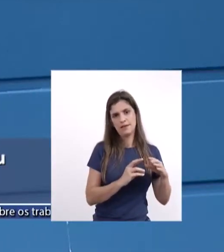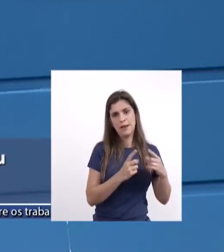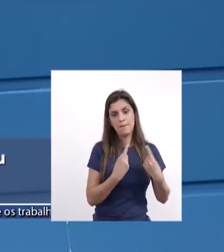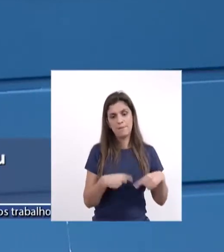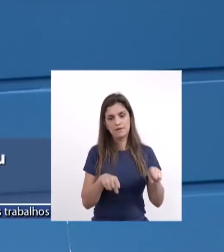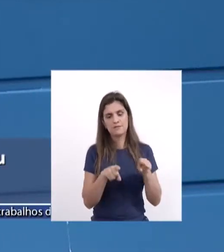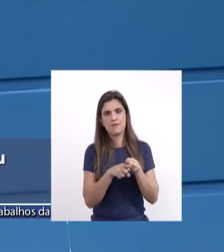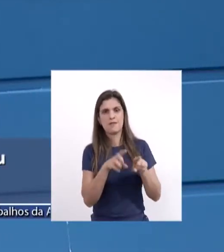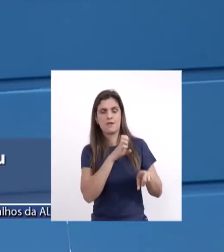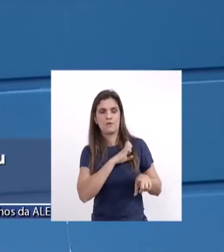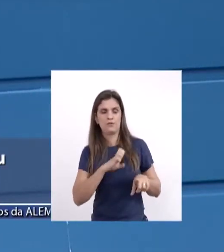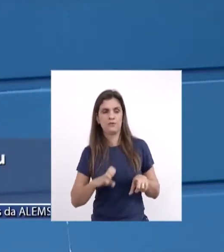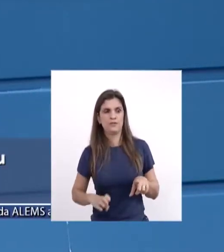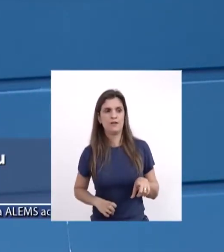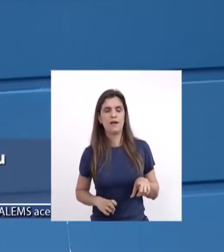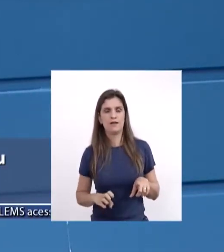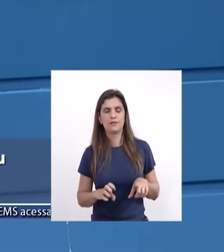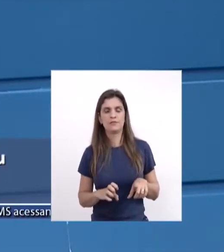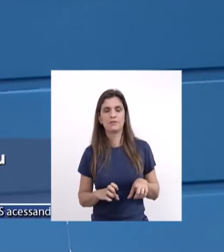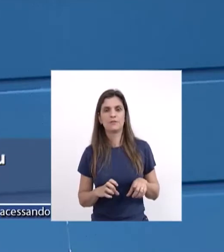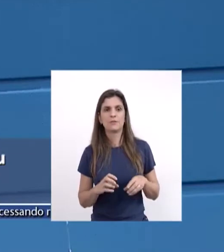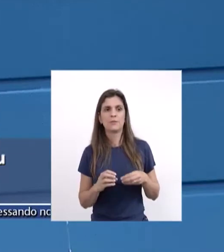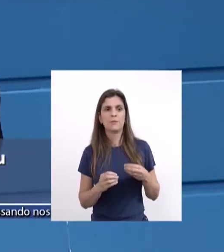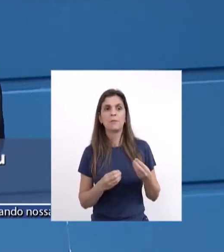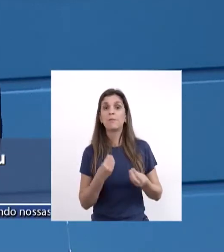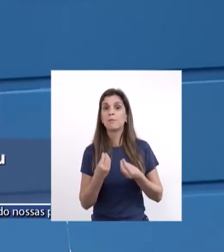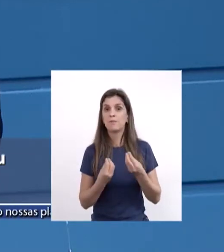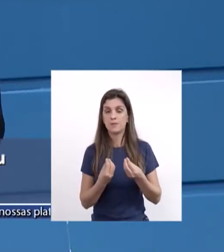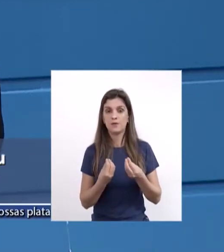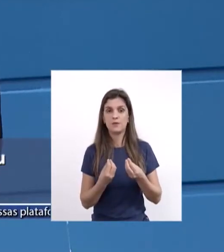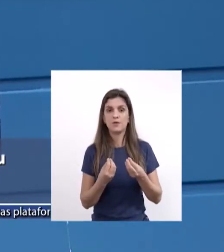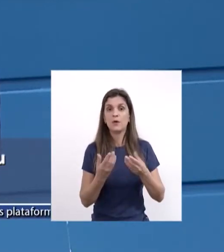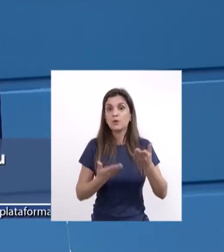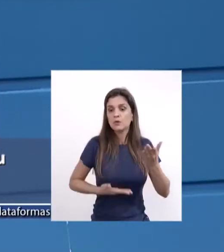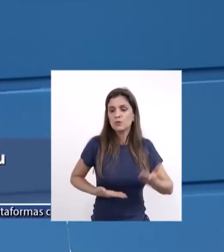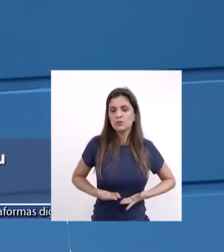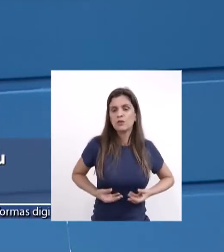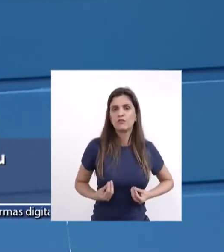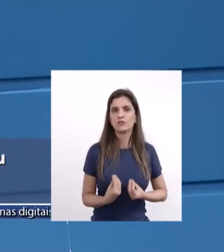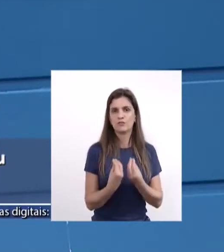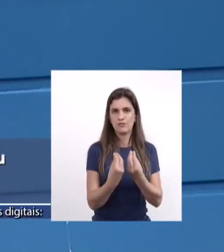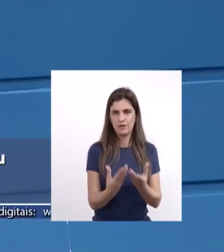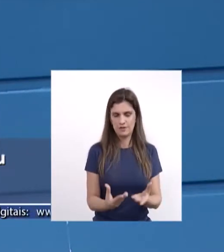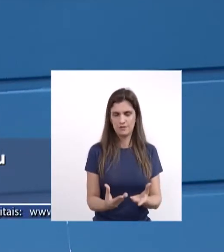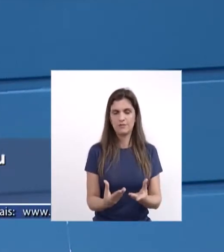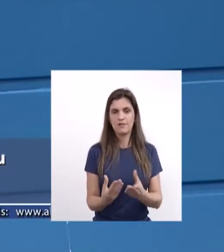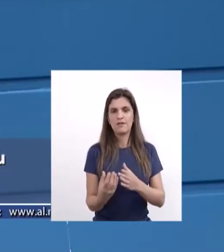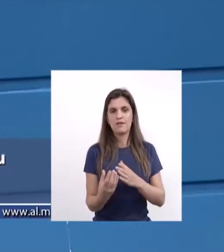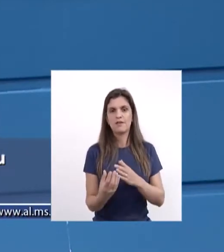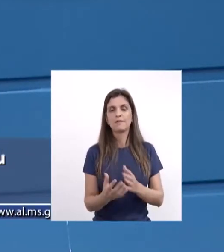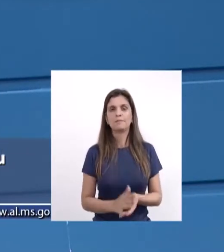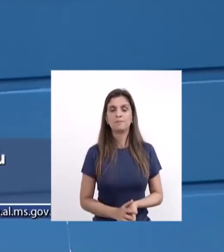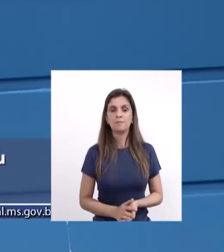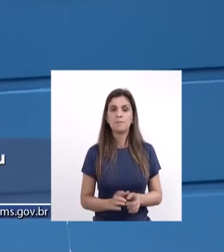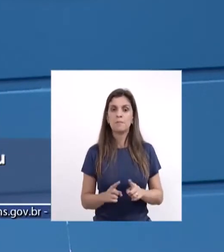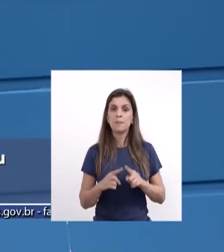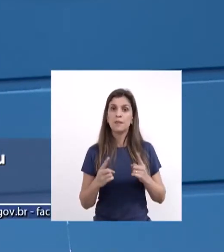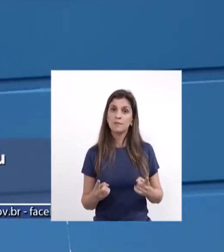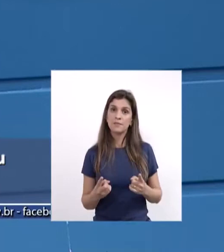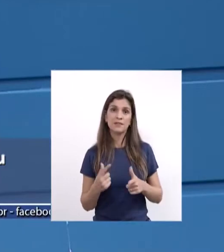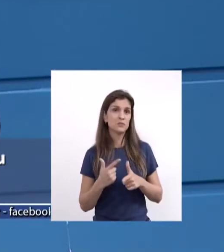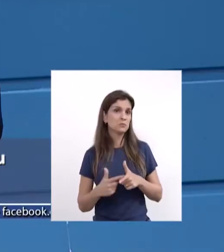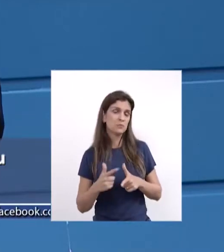assim ansiosos, puxa vida, agora de uma vez por todas vai acabar com esse problema. Porque a gente não se